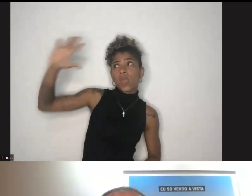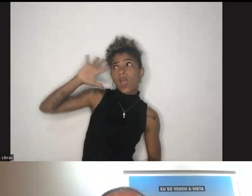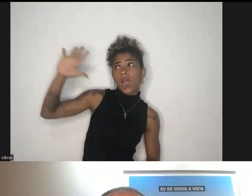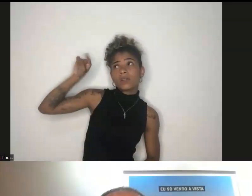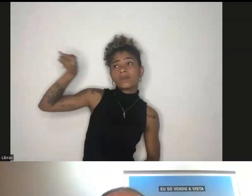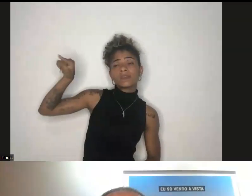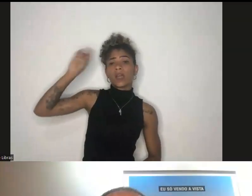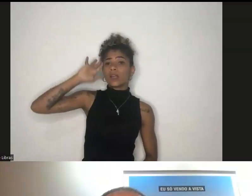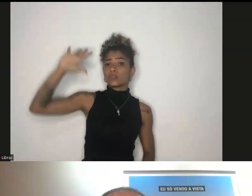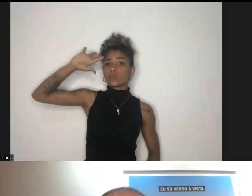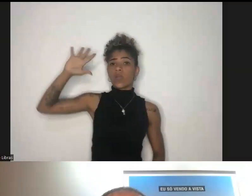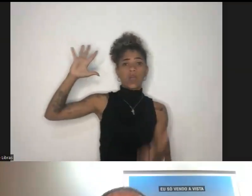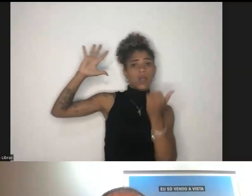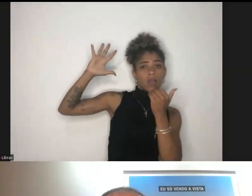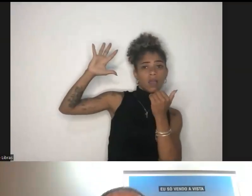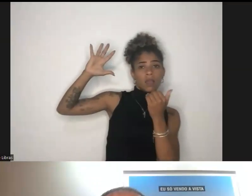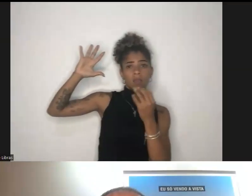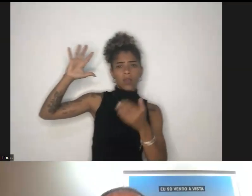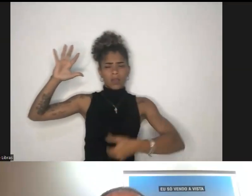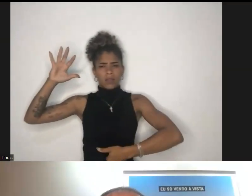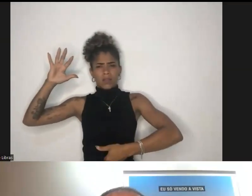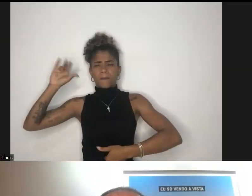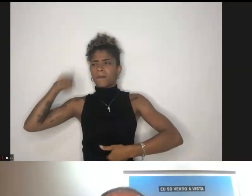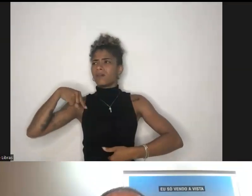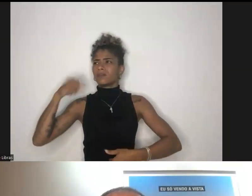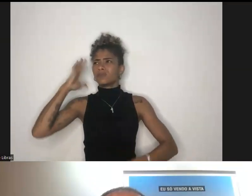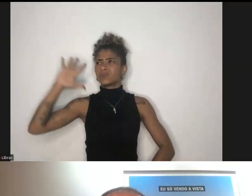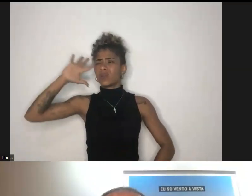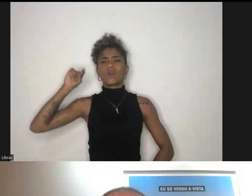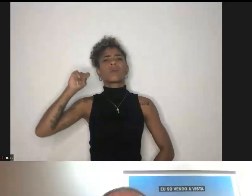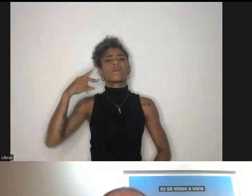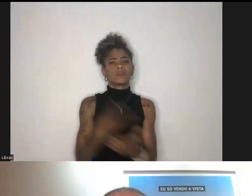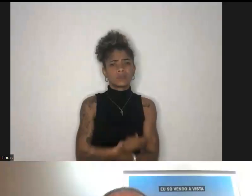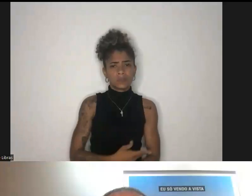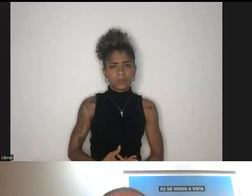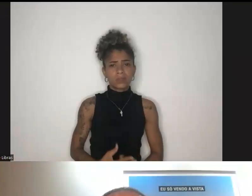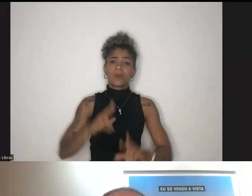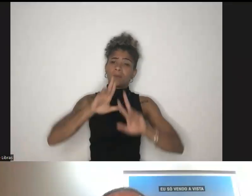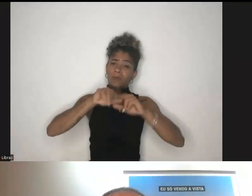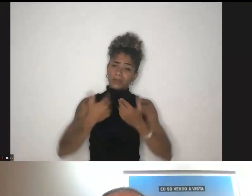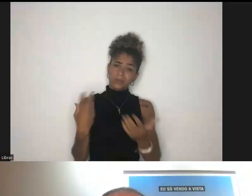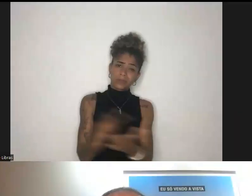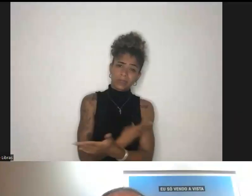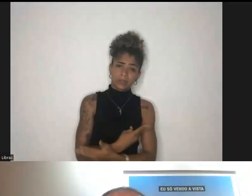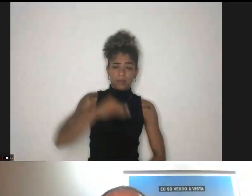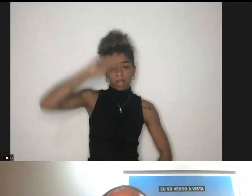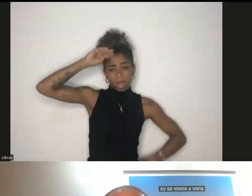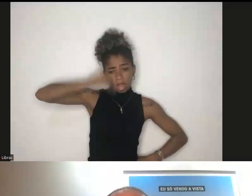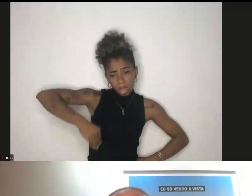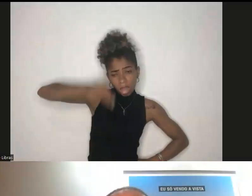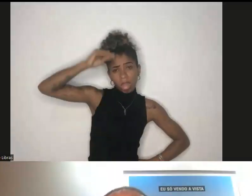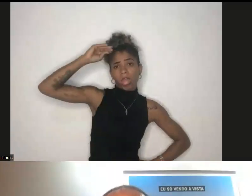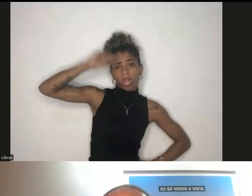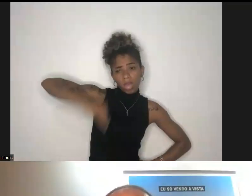respirando e comendo Mas não sonha você vai é por isso que acontece tanta decepção existencial